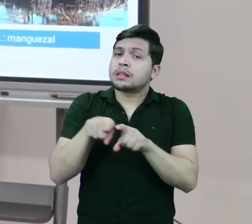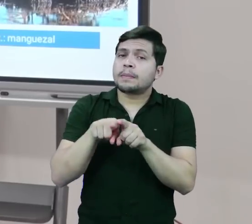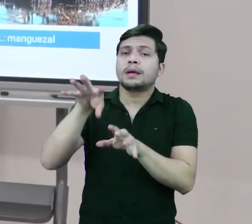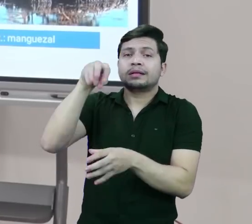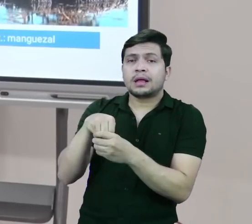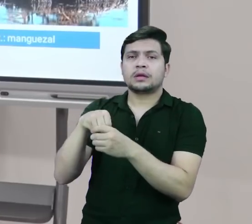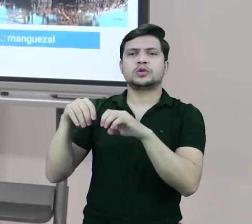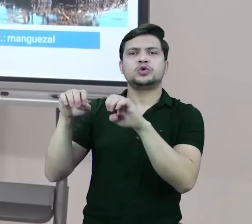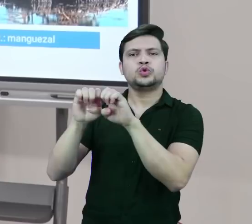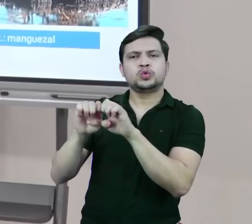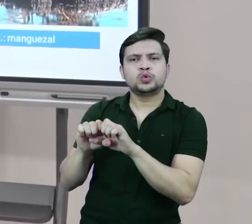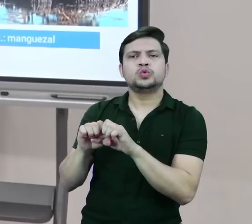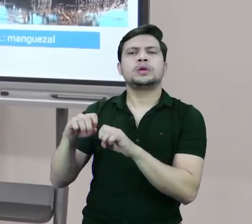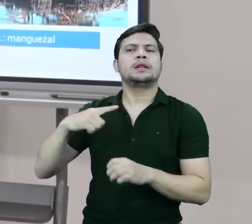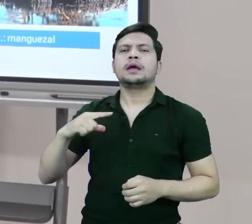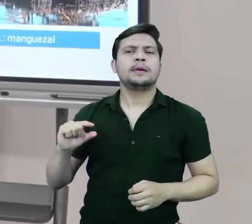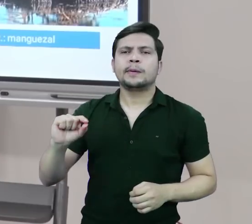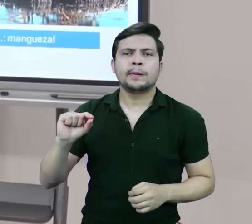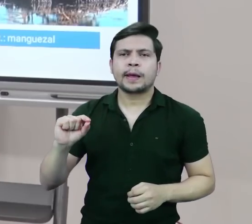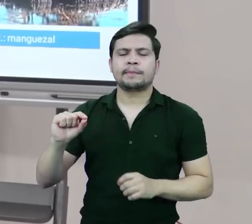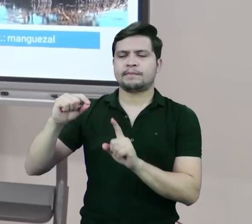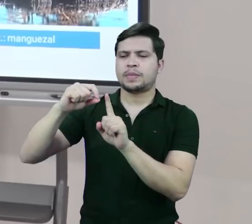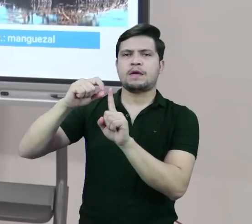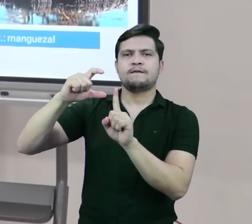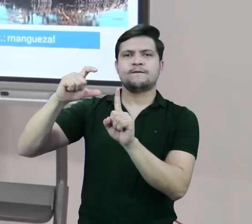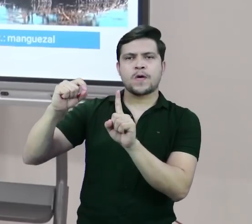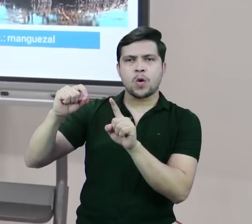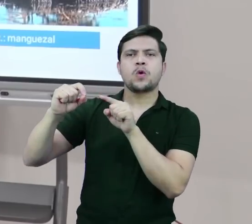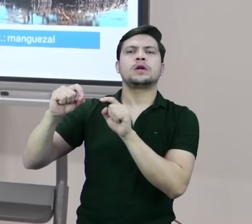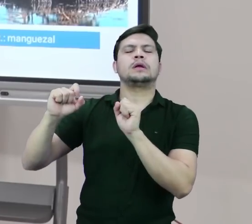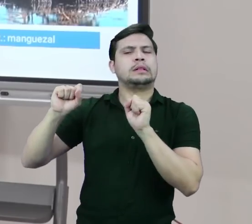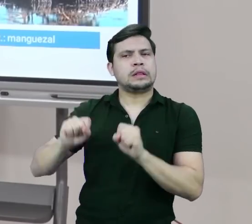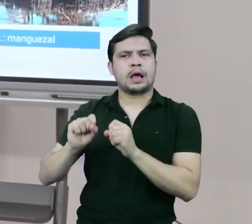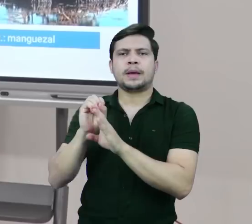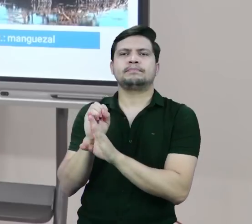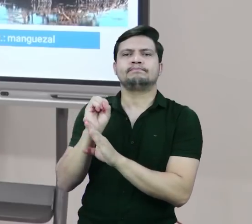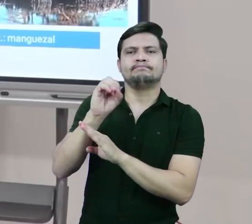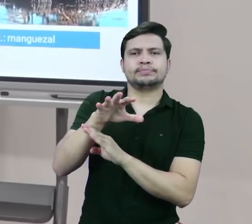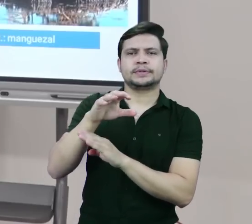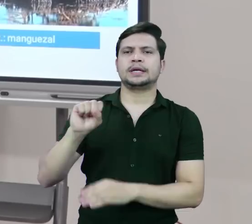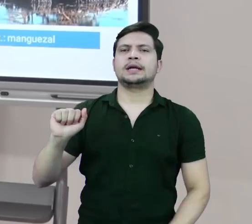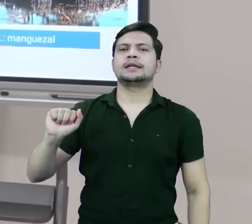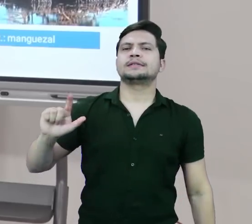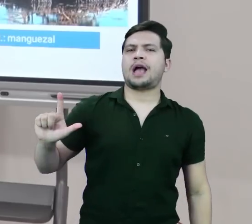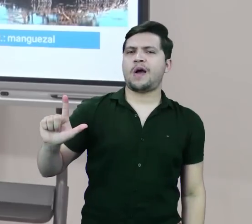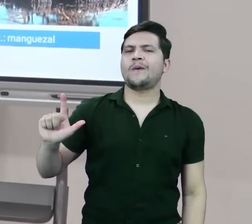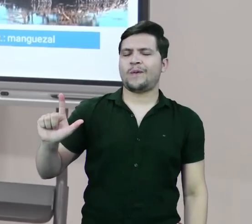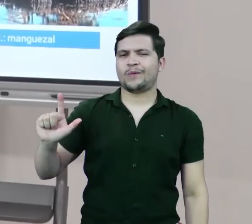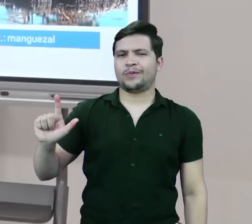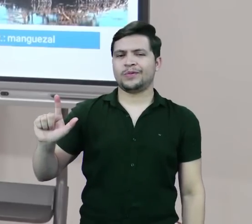os sais, né? Quantidade de sal nas folhas. Porque o ambiente de manguezal, também chamado de ambiente